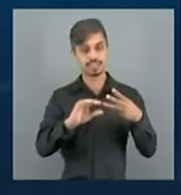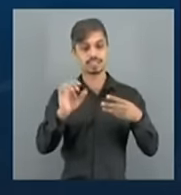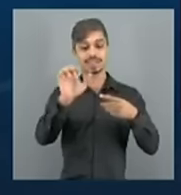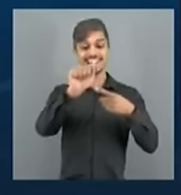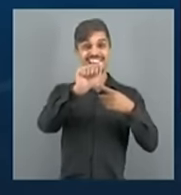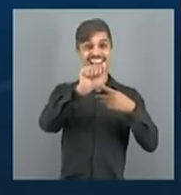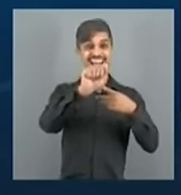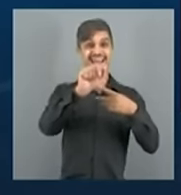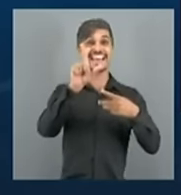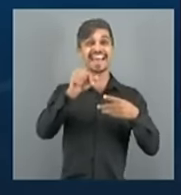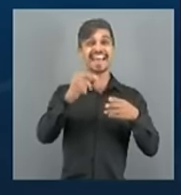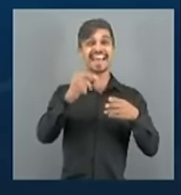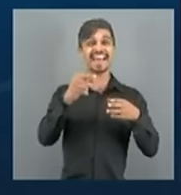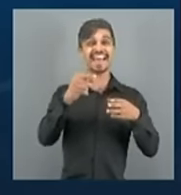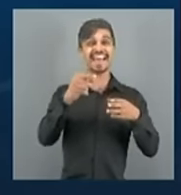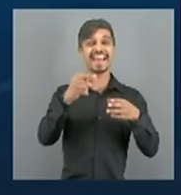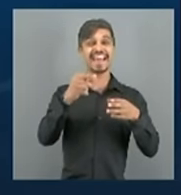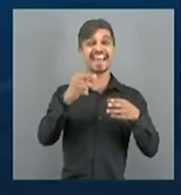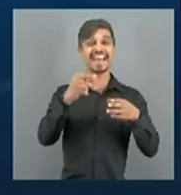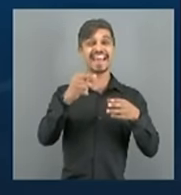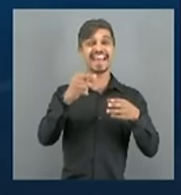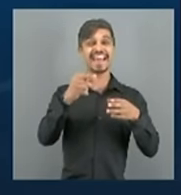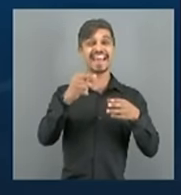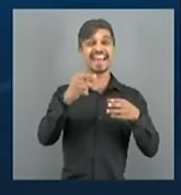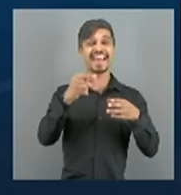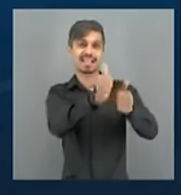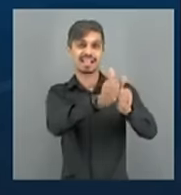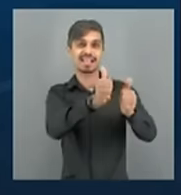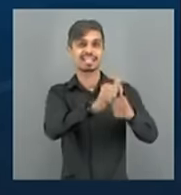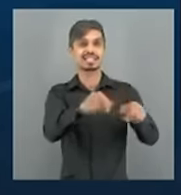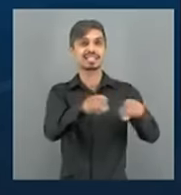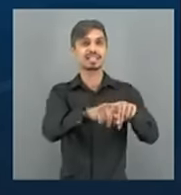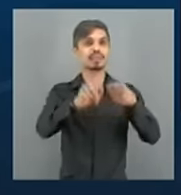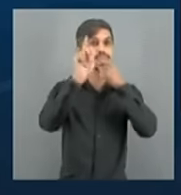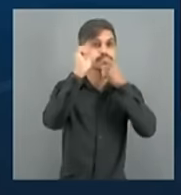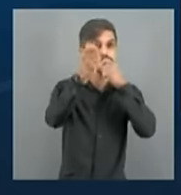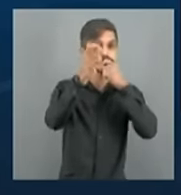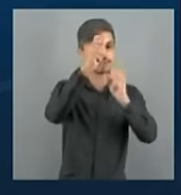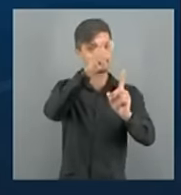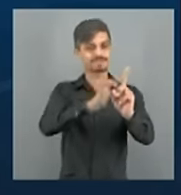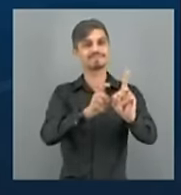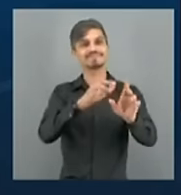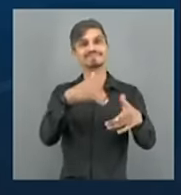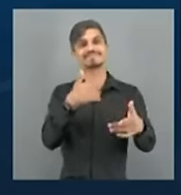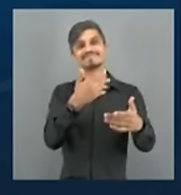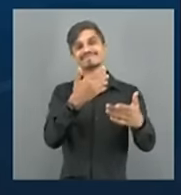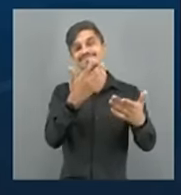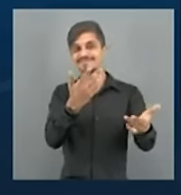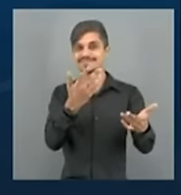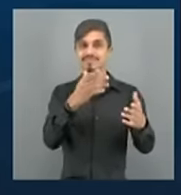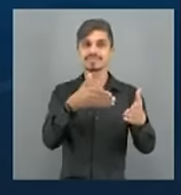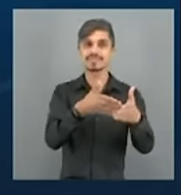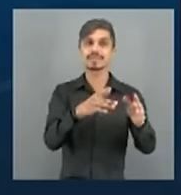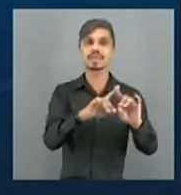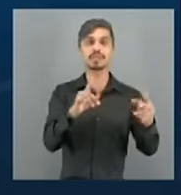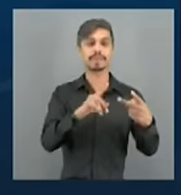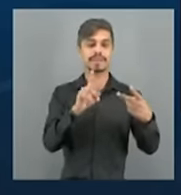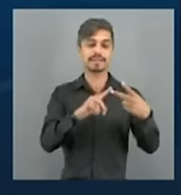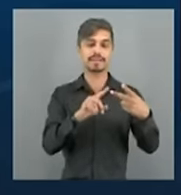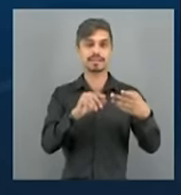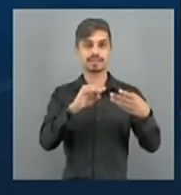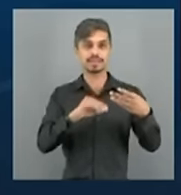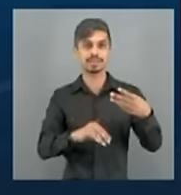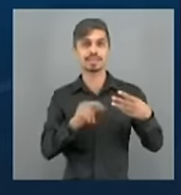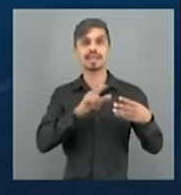bem limitado. Série A a gente trabalha com atleta e árbitros. Agora, Série mais baixa, a gente trabalha com